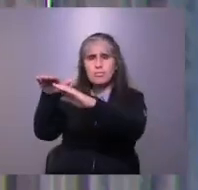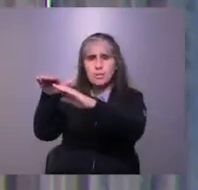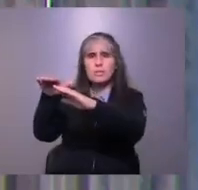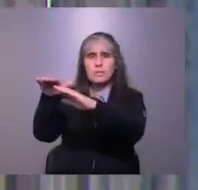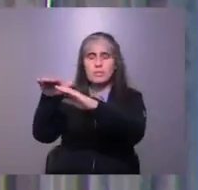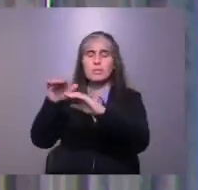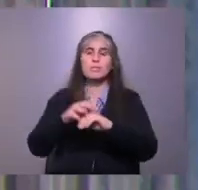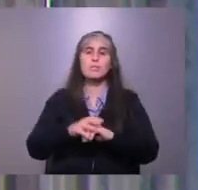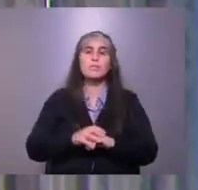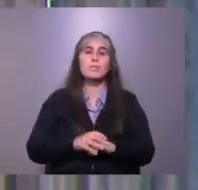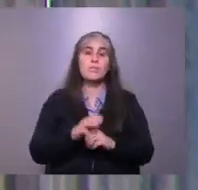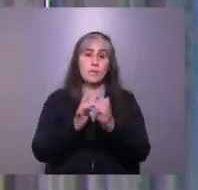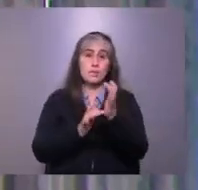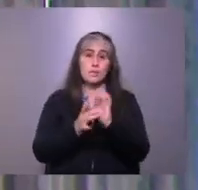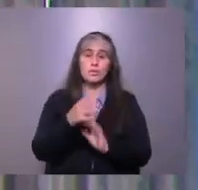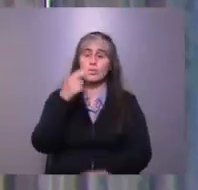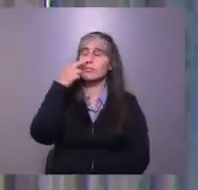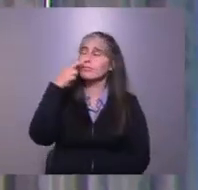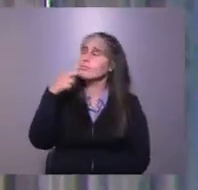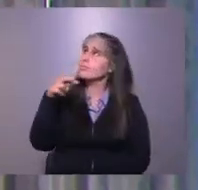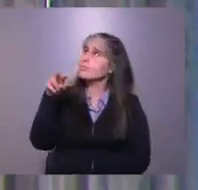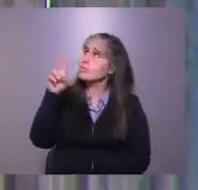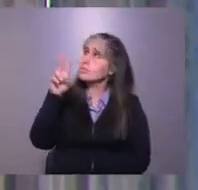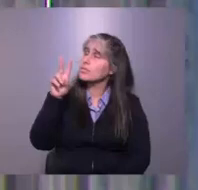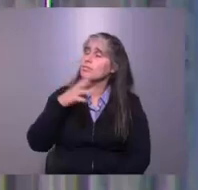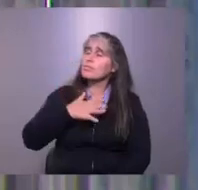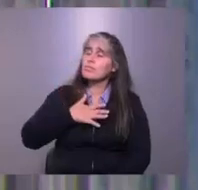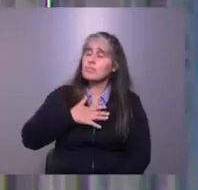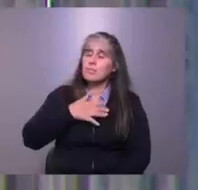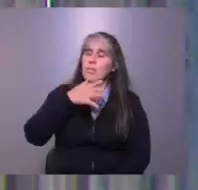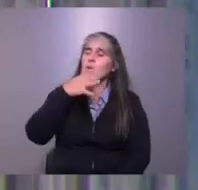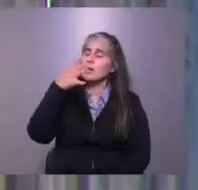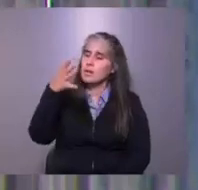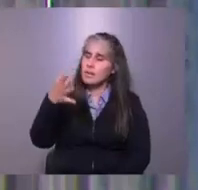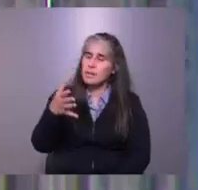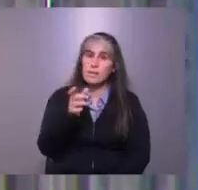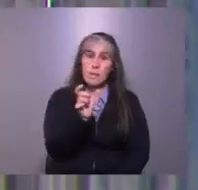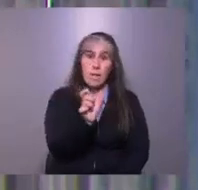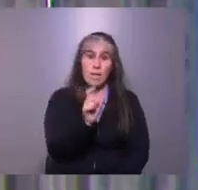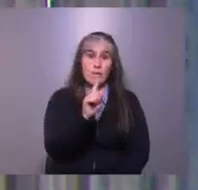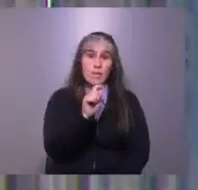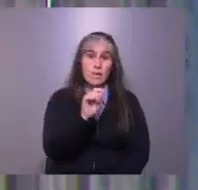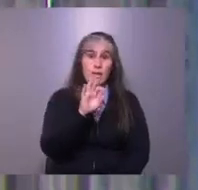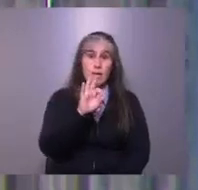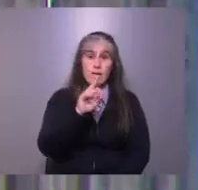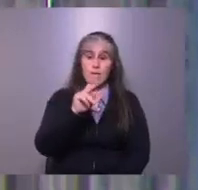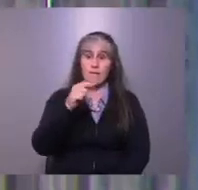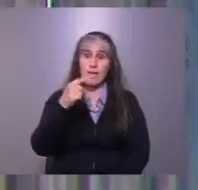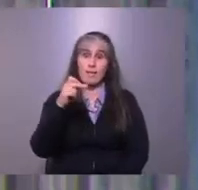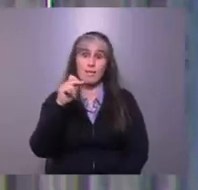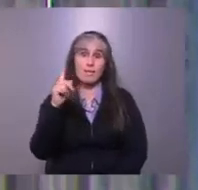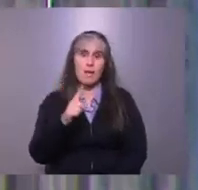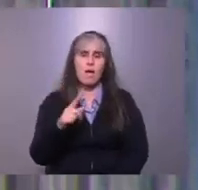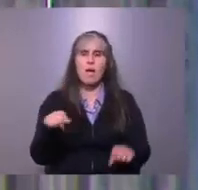Jesús, mirando al cielo, suspiró y le dijo: Efetá, esto